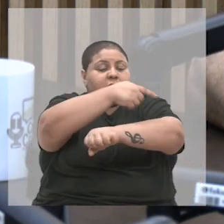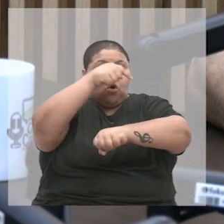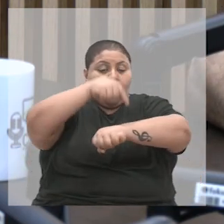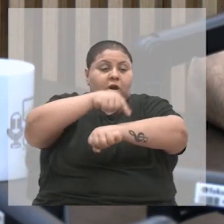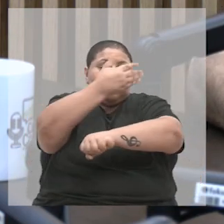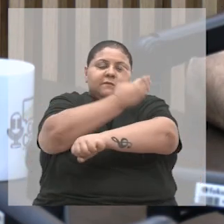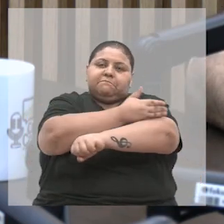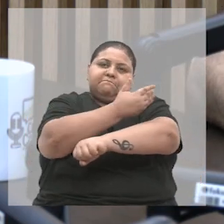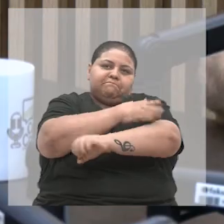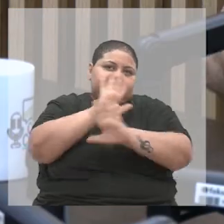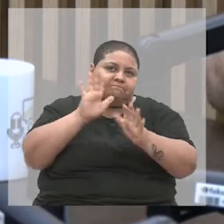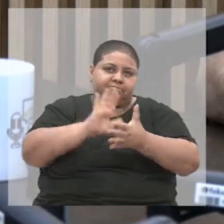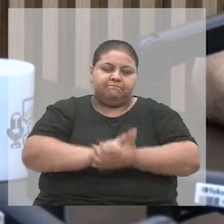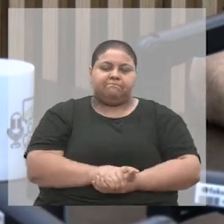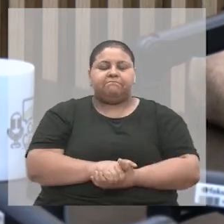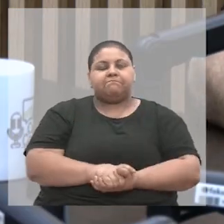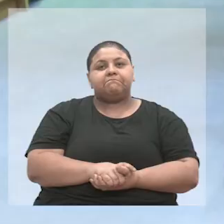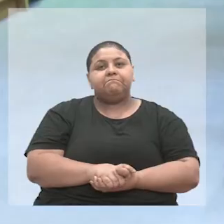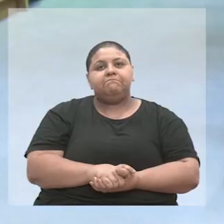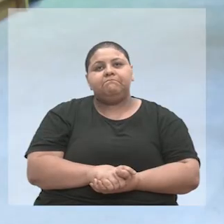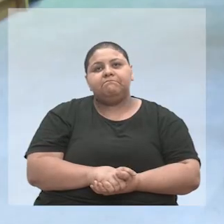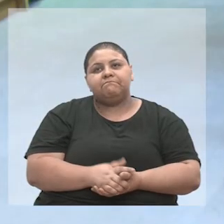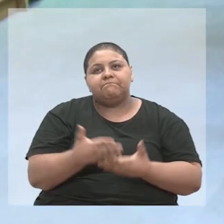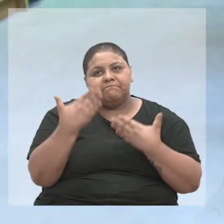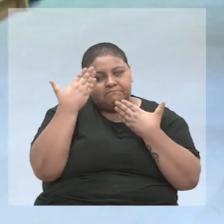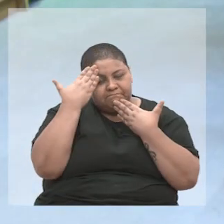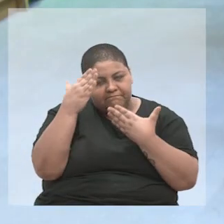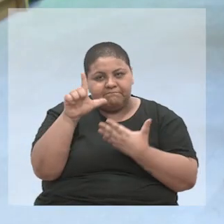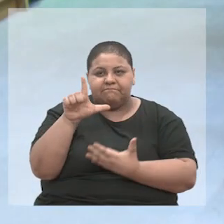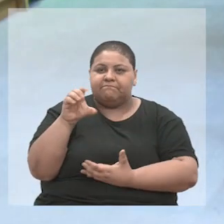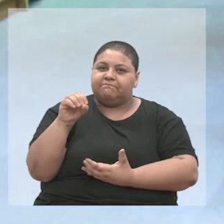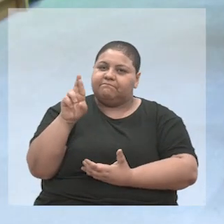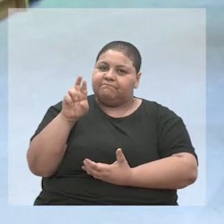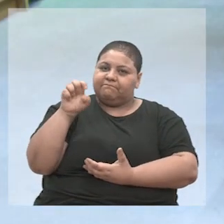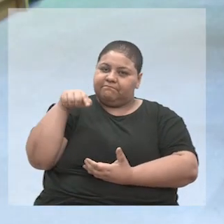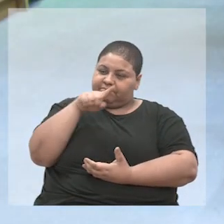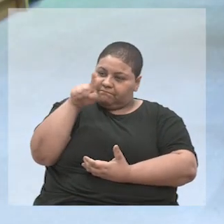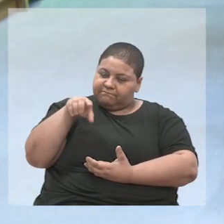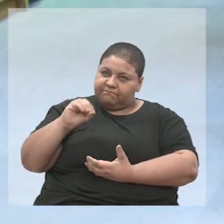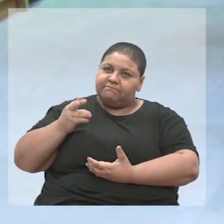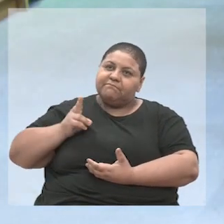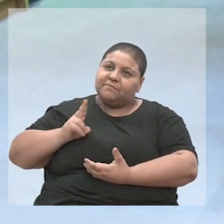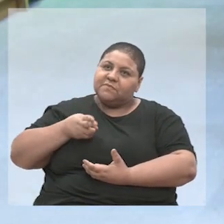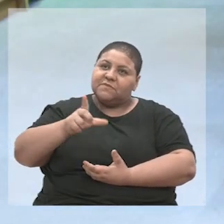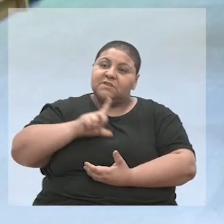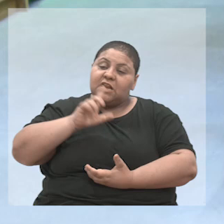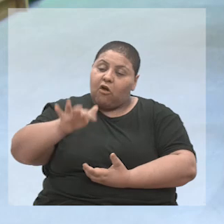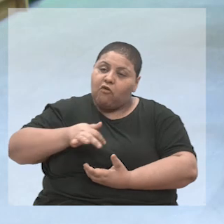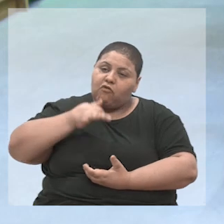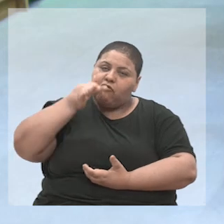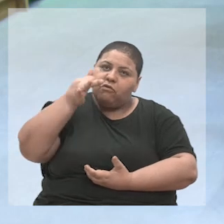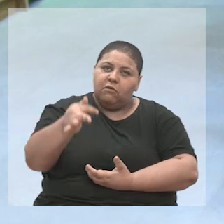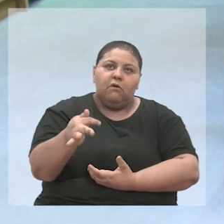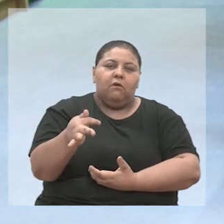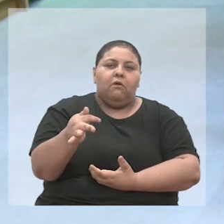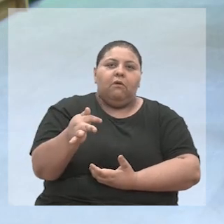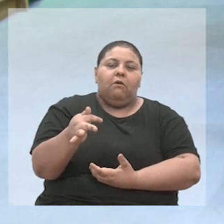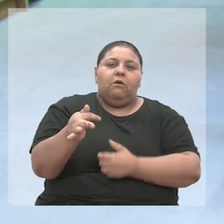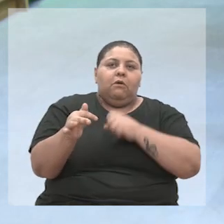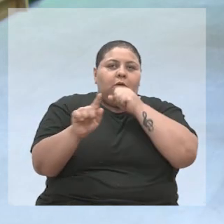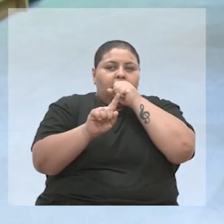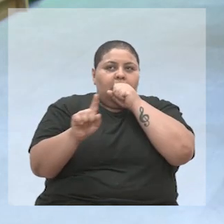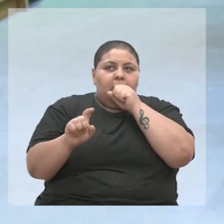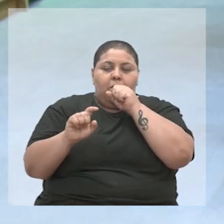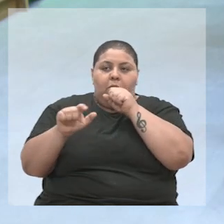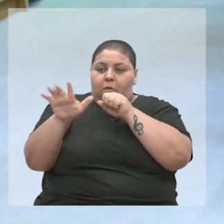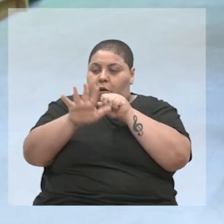quadra, horário de treinamento e assim por diante. Lourenço, obrigado pela sua participação, né? Que continue aí, que tenha um futuro